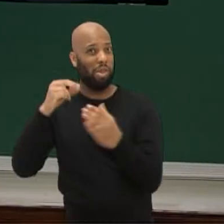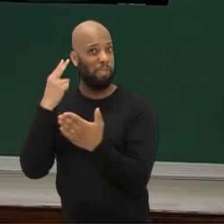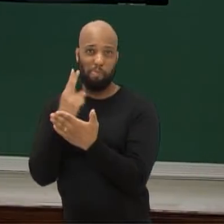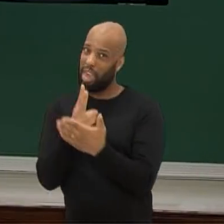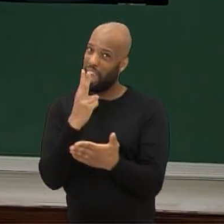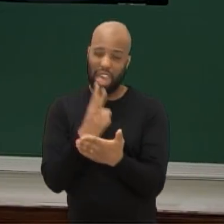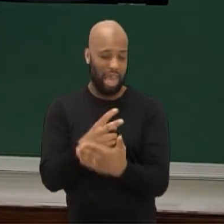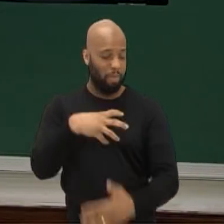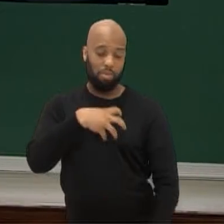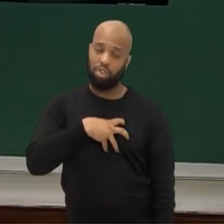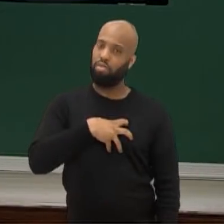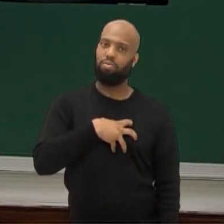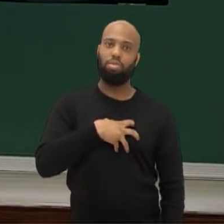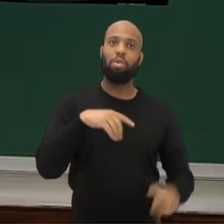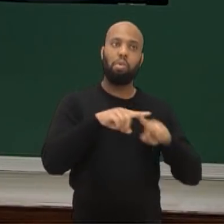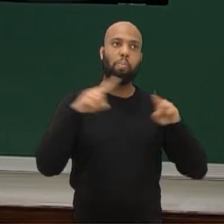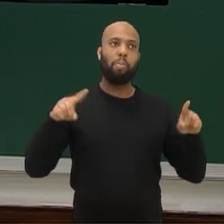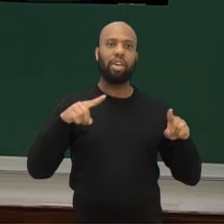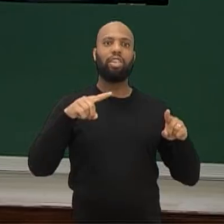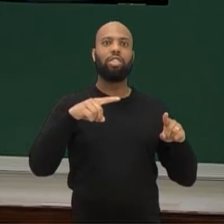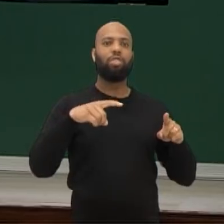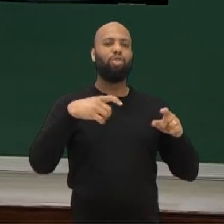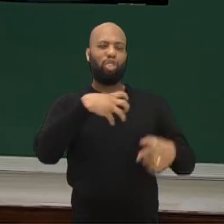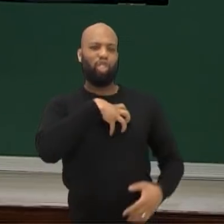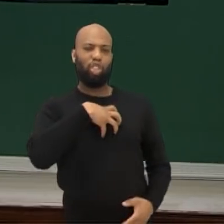deslocamento da figura, mantendo a sua